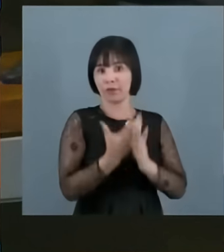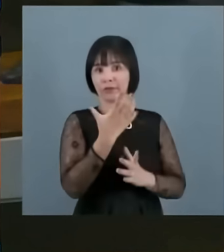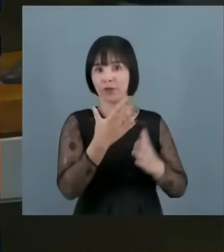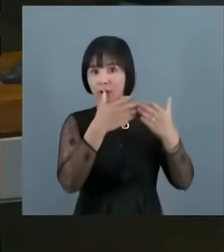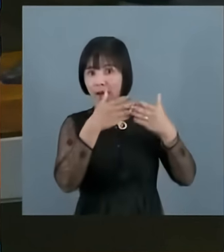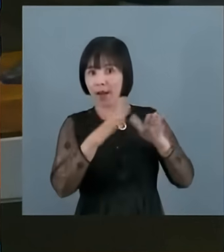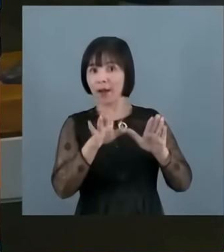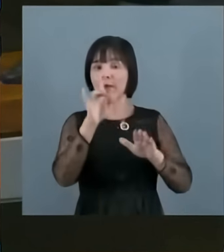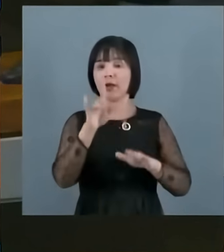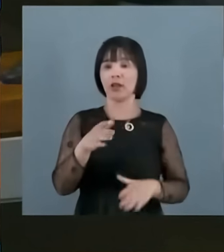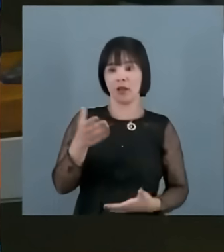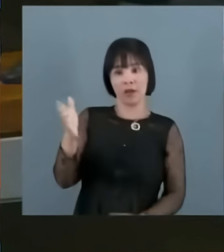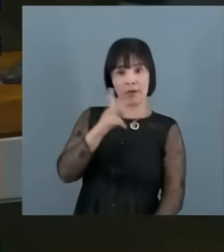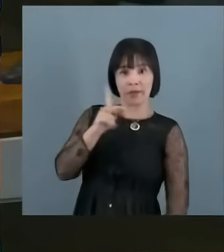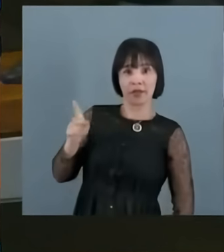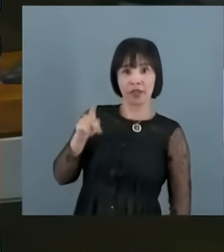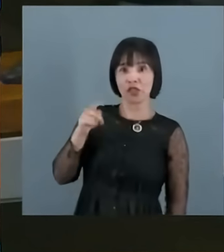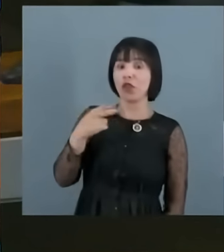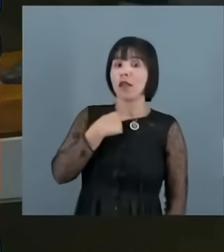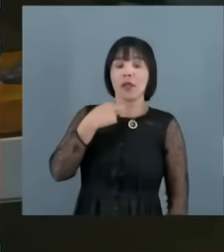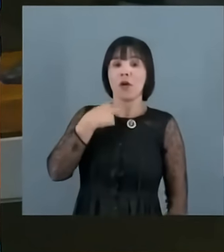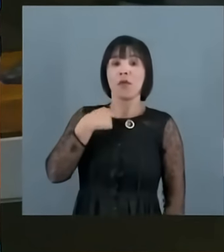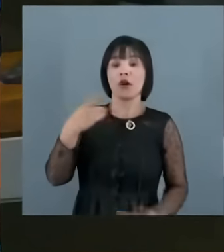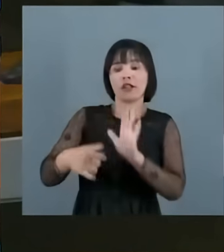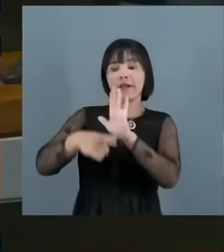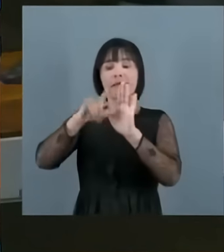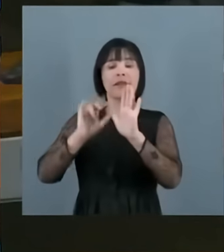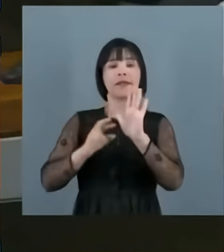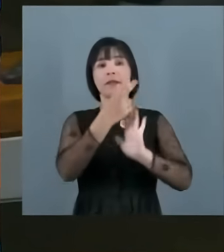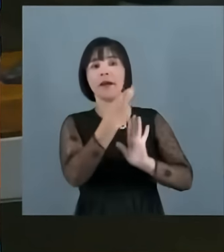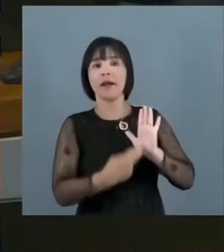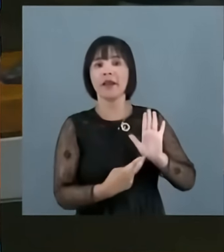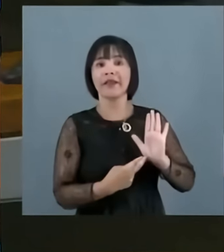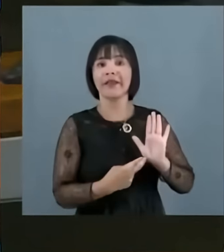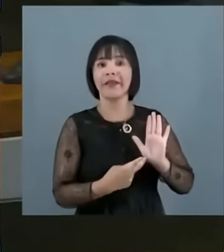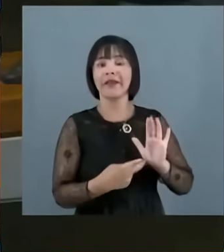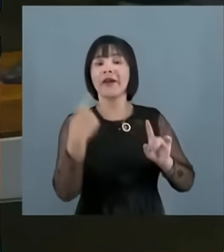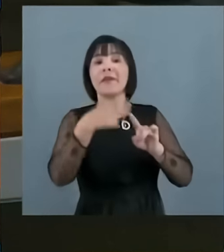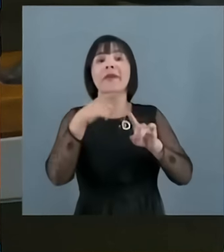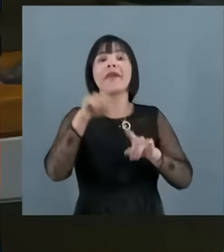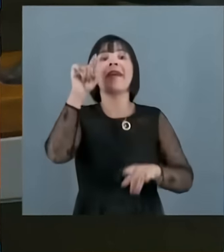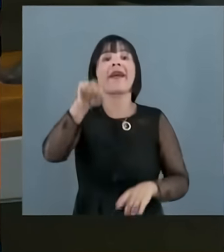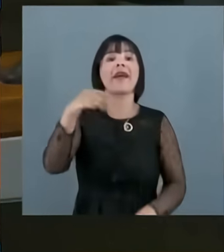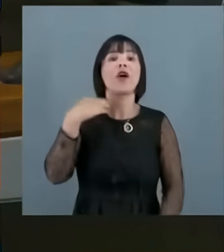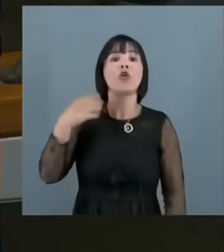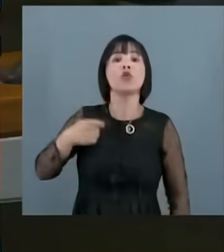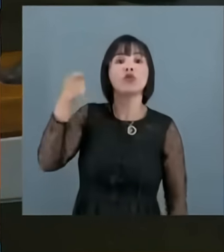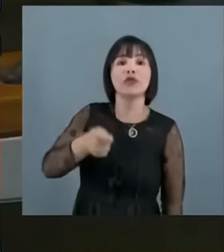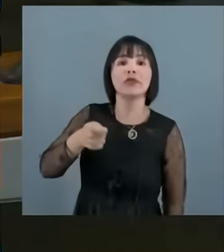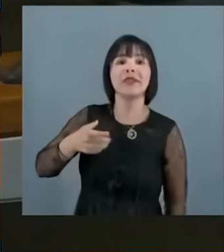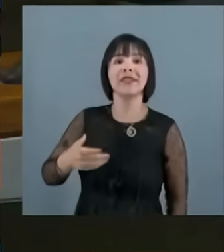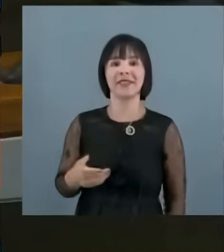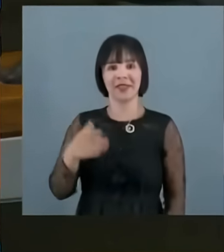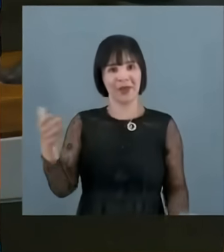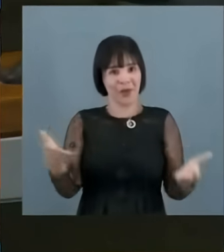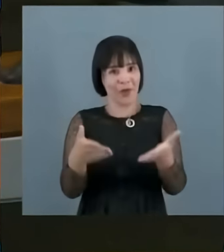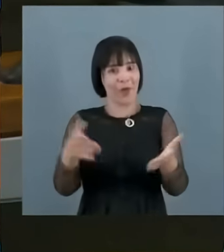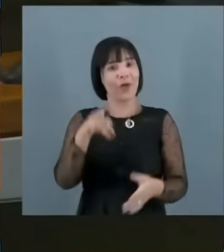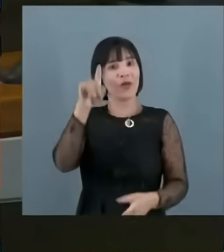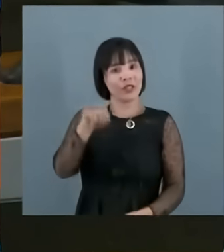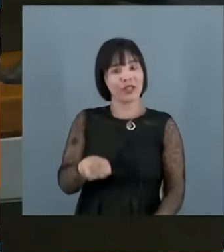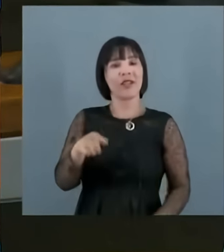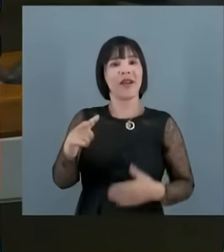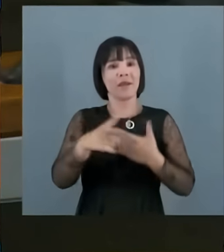Vossa Excelência não pode antecipar relatório, porque Vossa Excelência é um juiz. Hoje, Vossa Excelência é